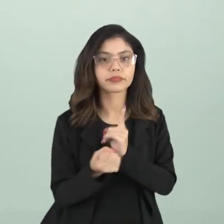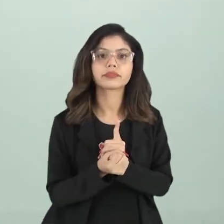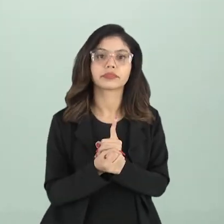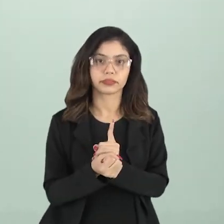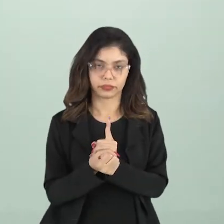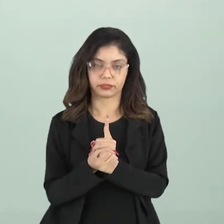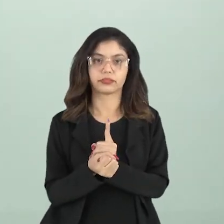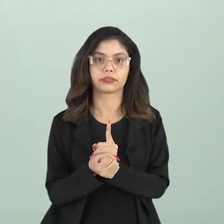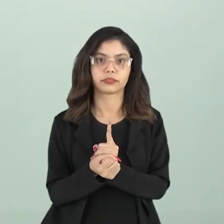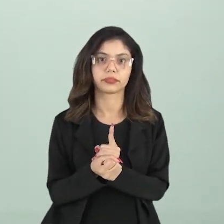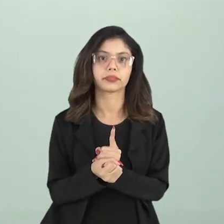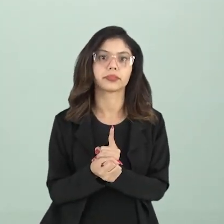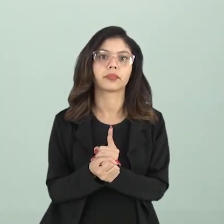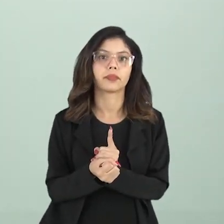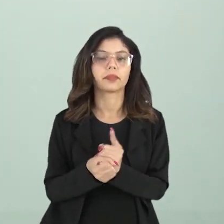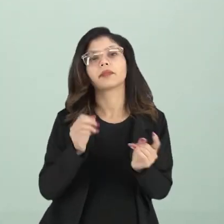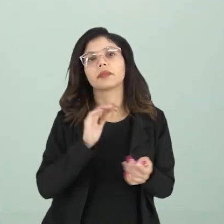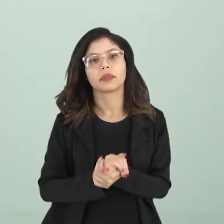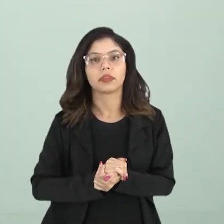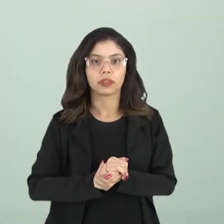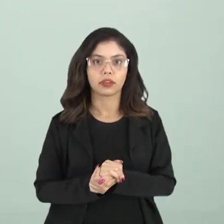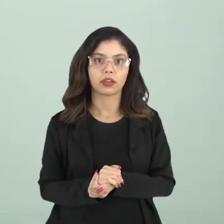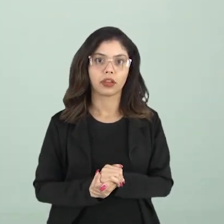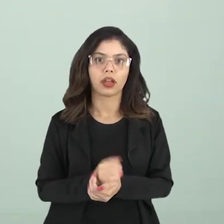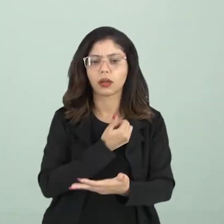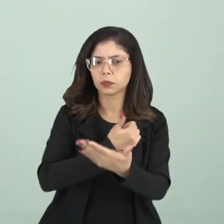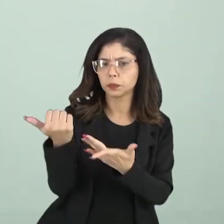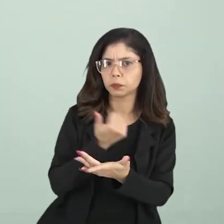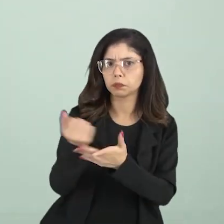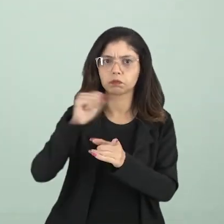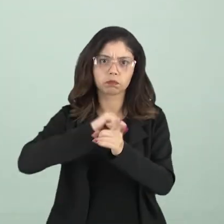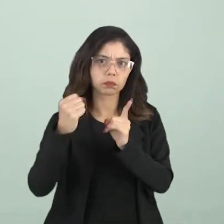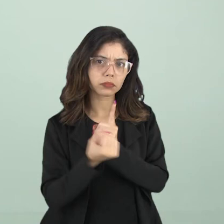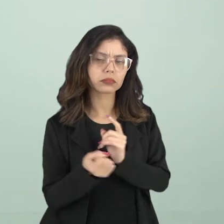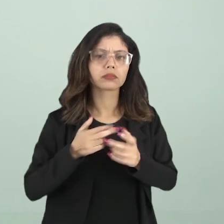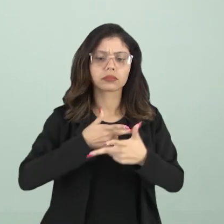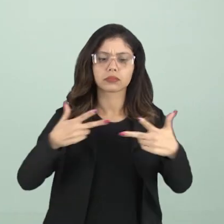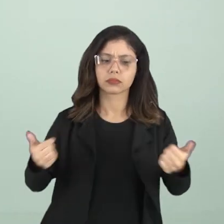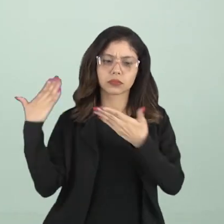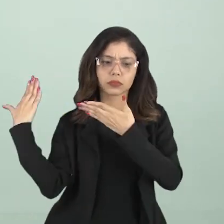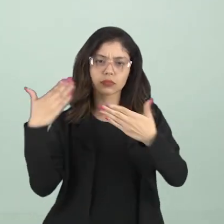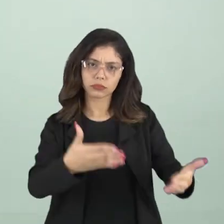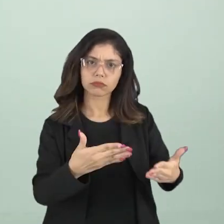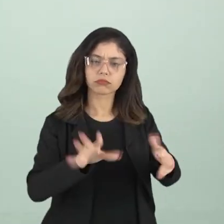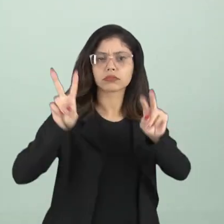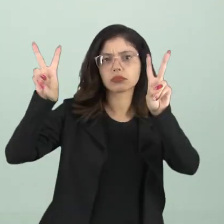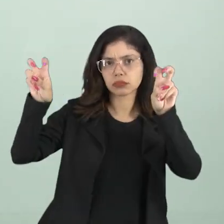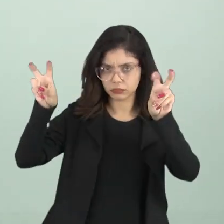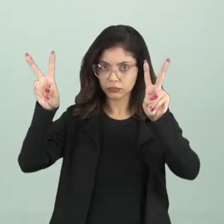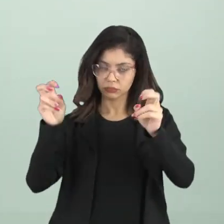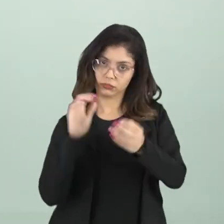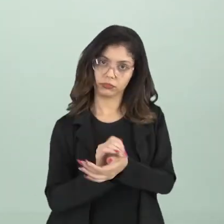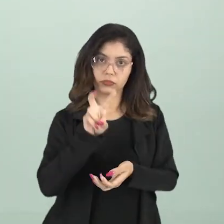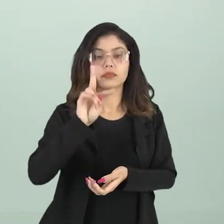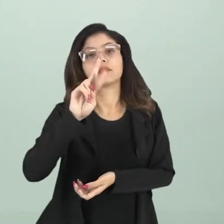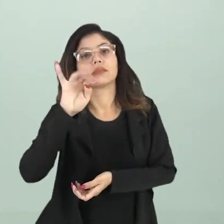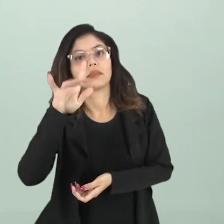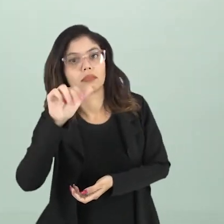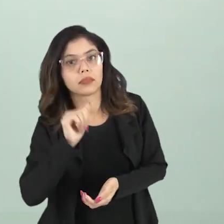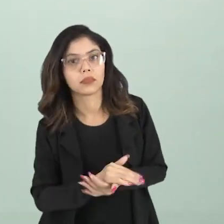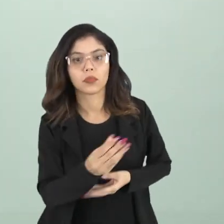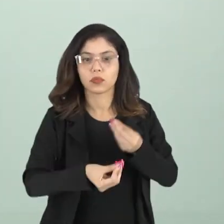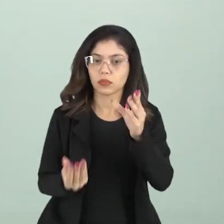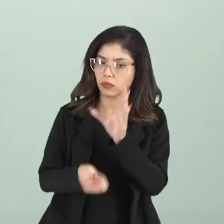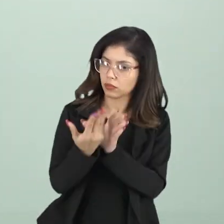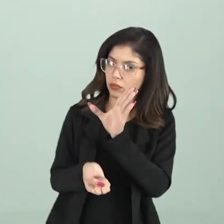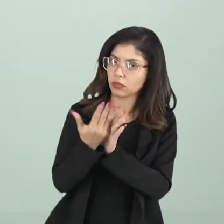de estudo para o pensamento durkheimiano, a ação social, objeto de estudo na teoria weberiana, e o modo